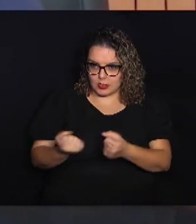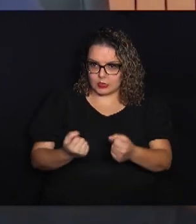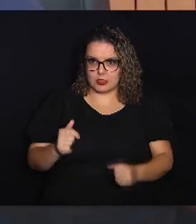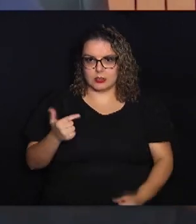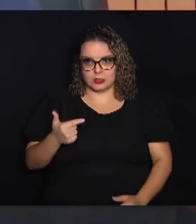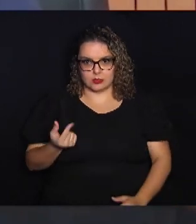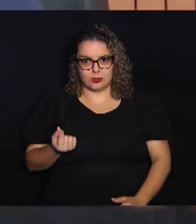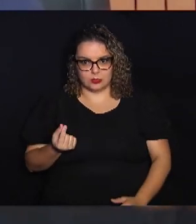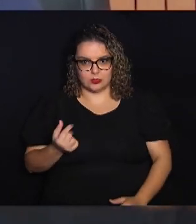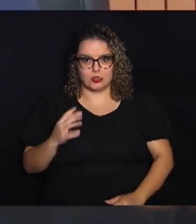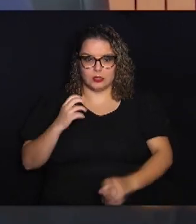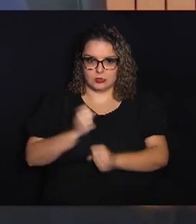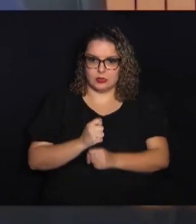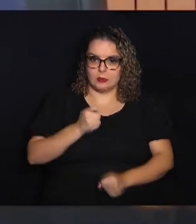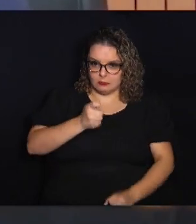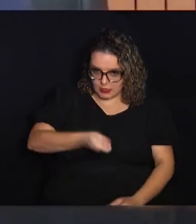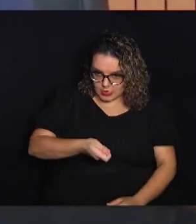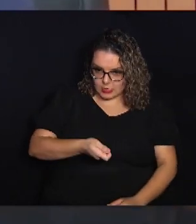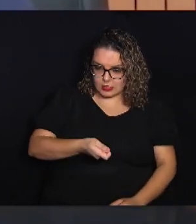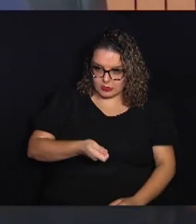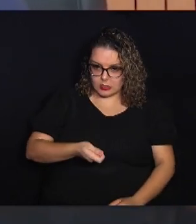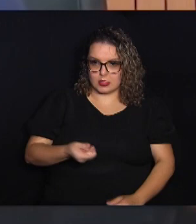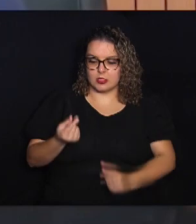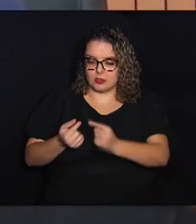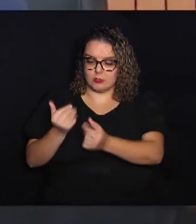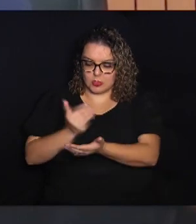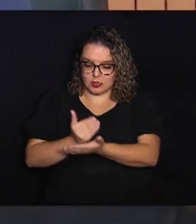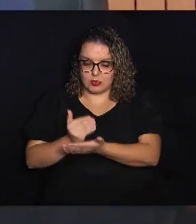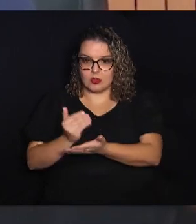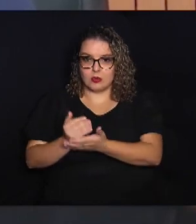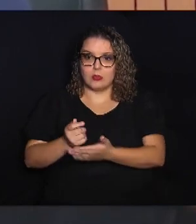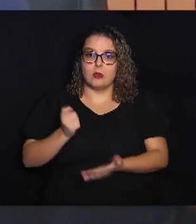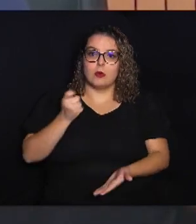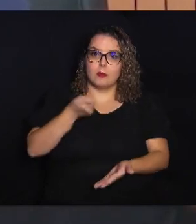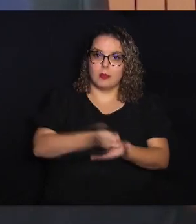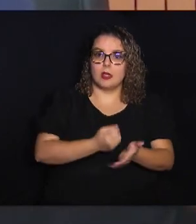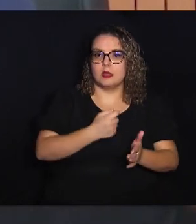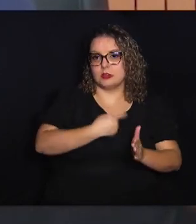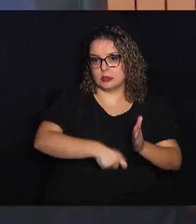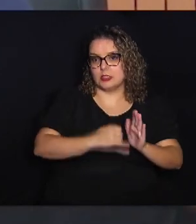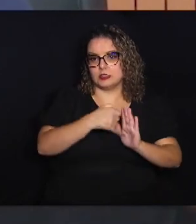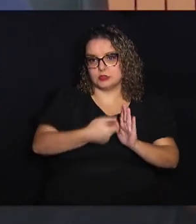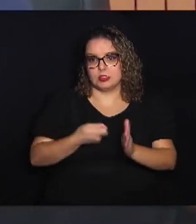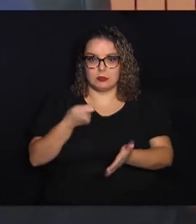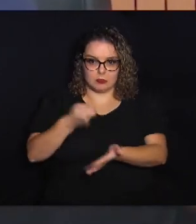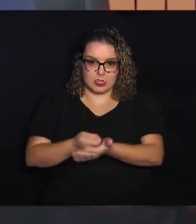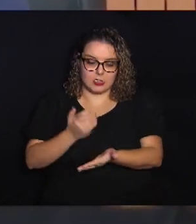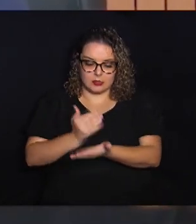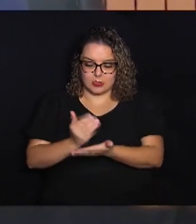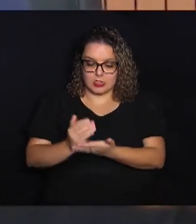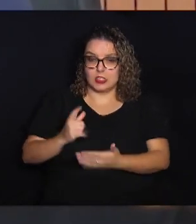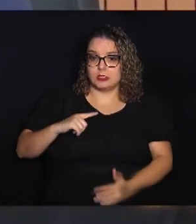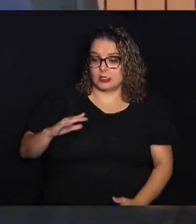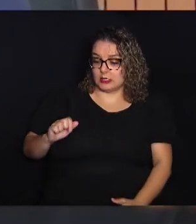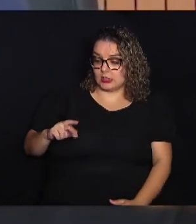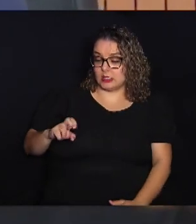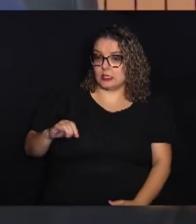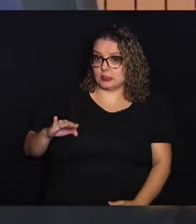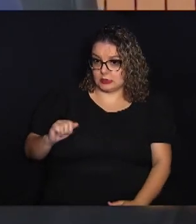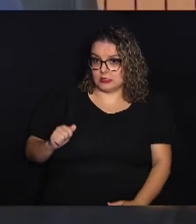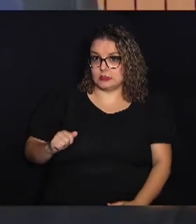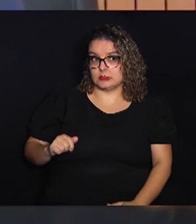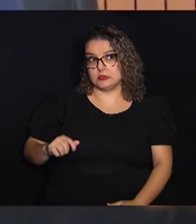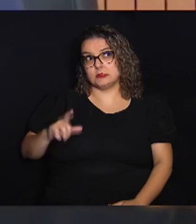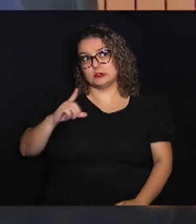aquele dinheiro à vista, ela financia, ela paga uma taxa de juros, ela paga parcelas, ela tem carência e ela tem,